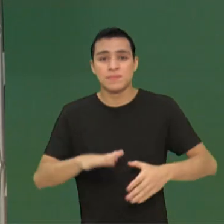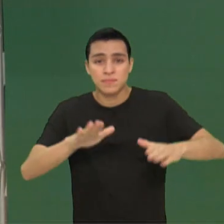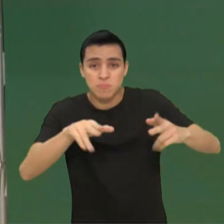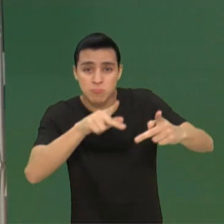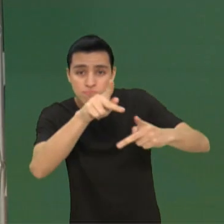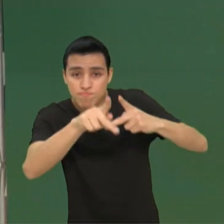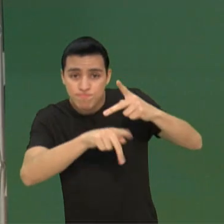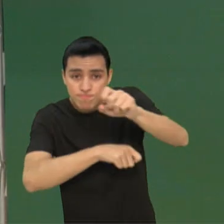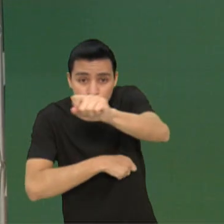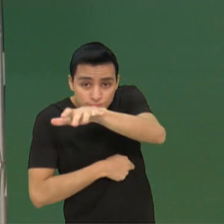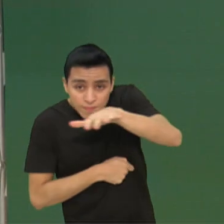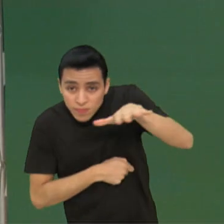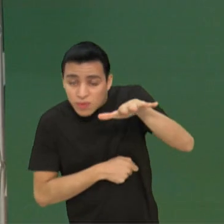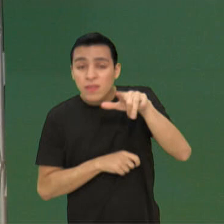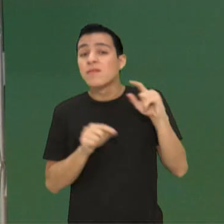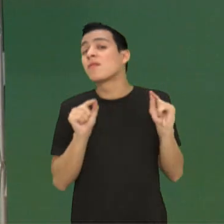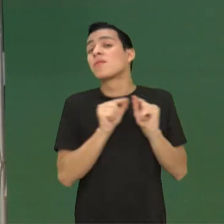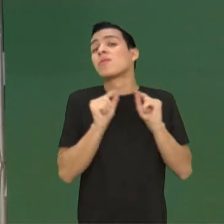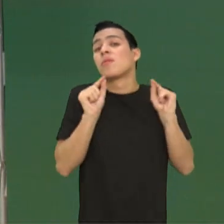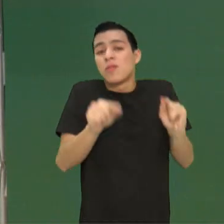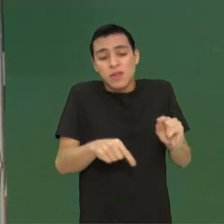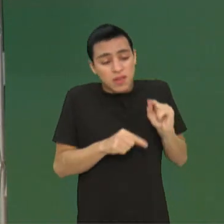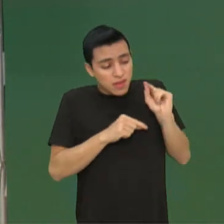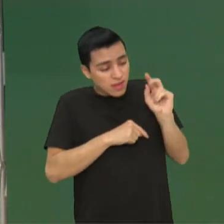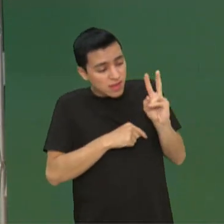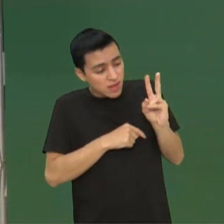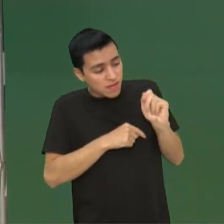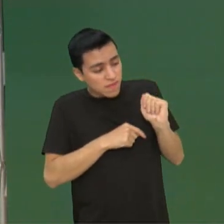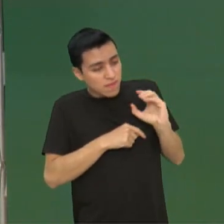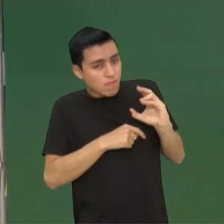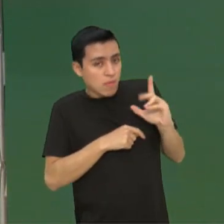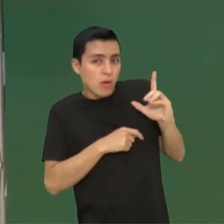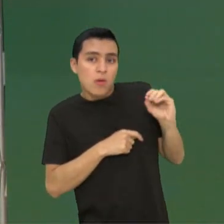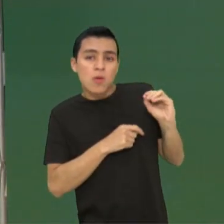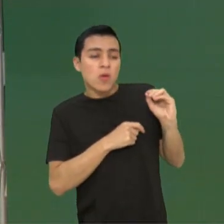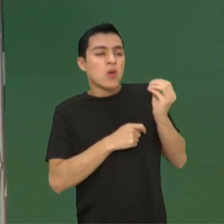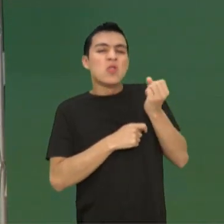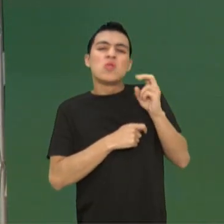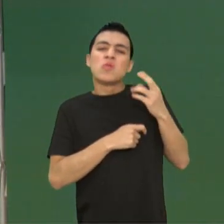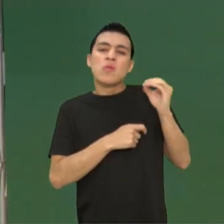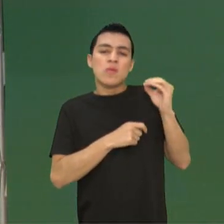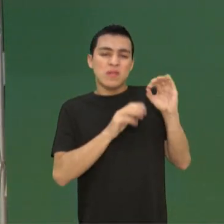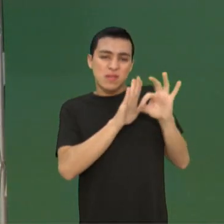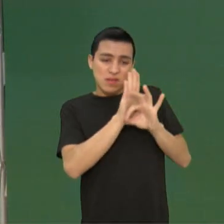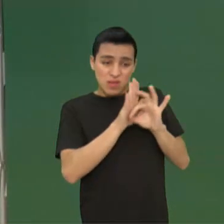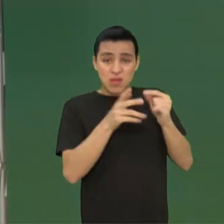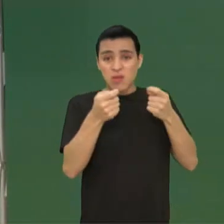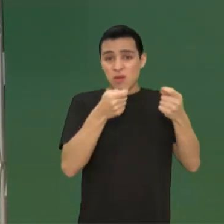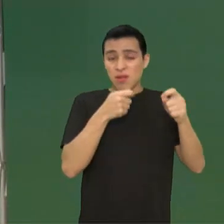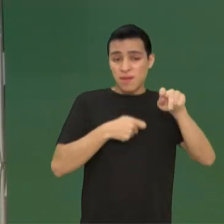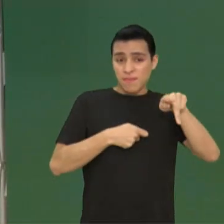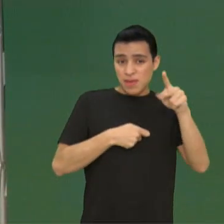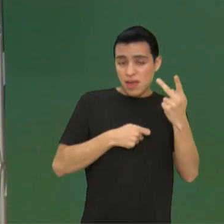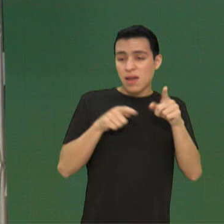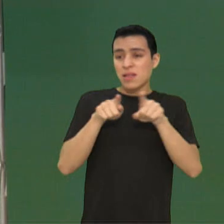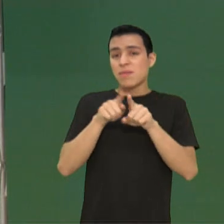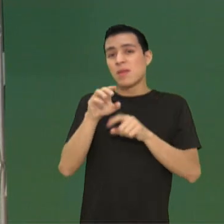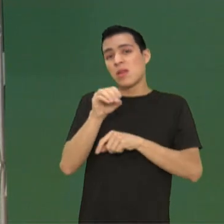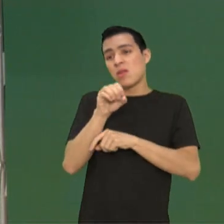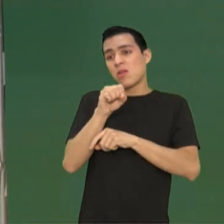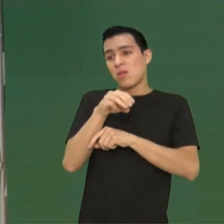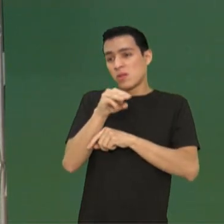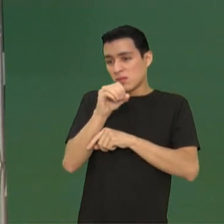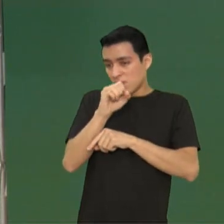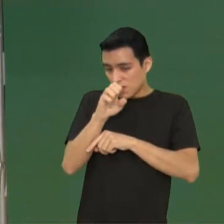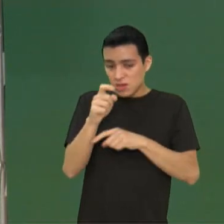Pessoal, o que ele vai fazer, esse vacúolo de suco celular? Controlar pH e osmose. Ele controla os